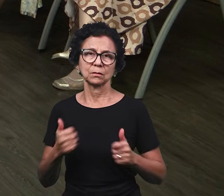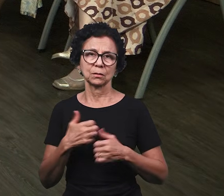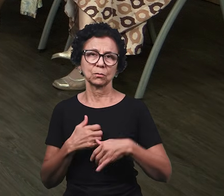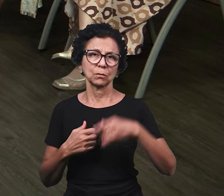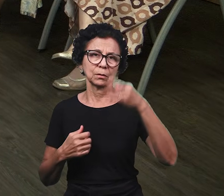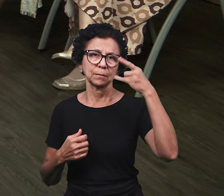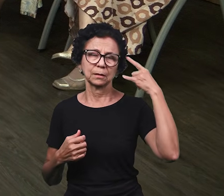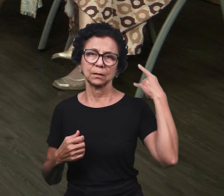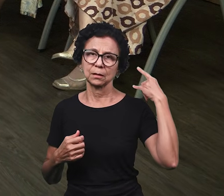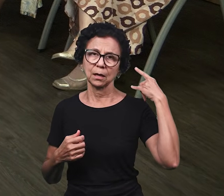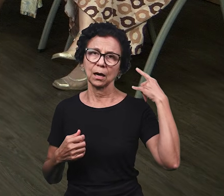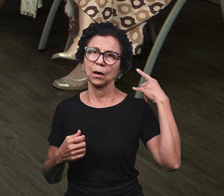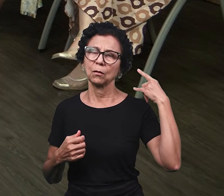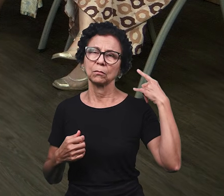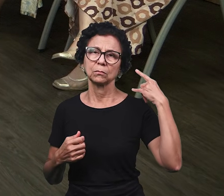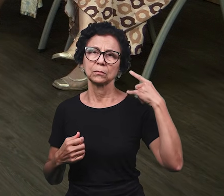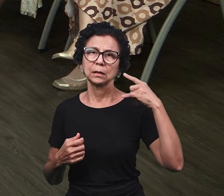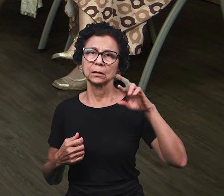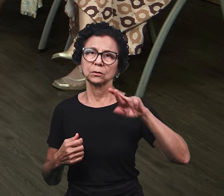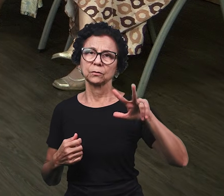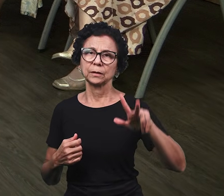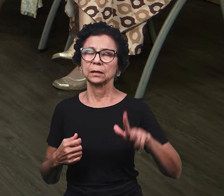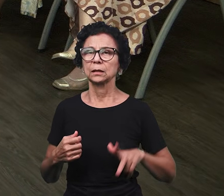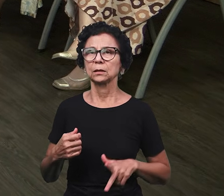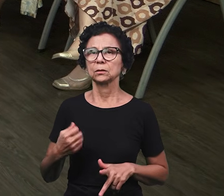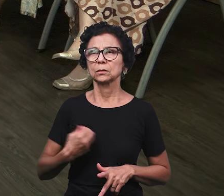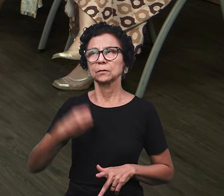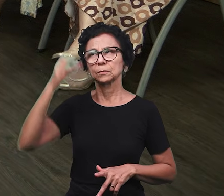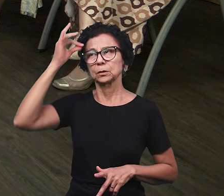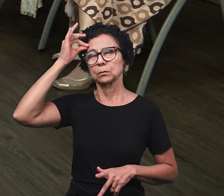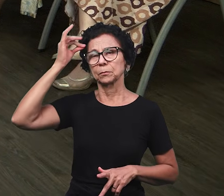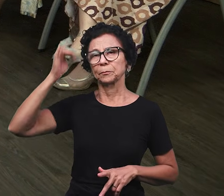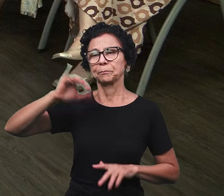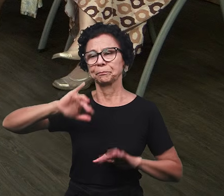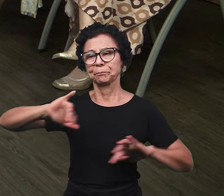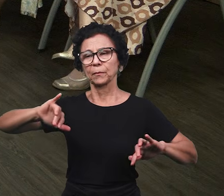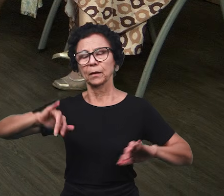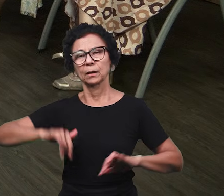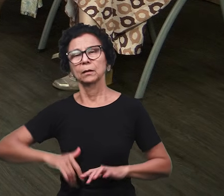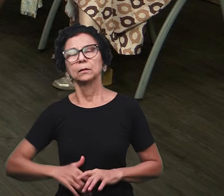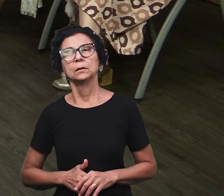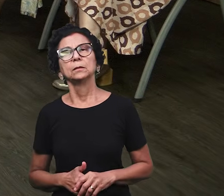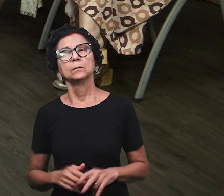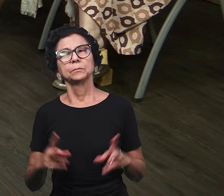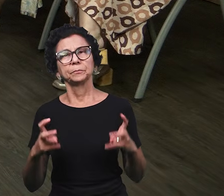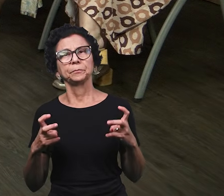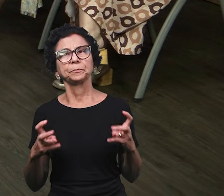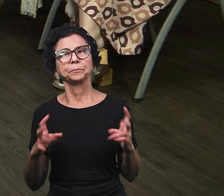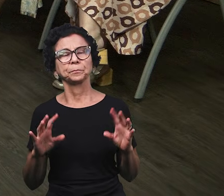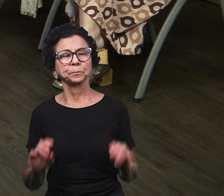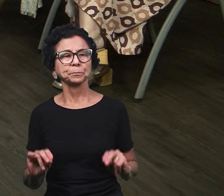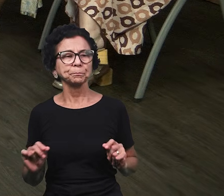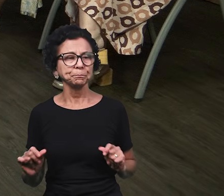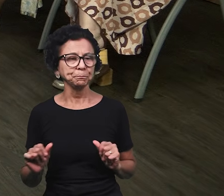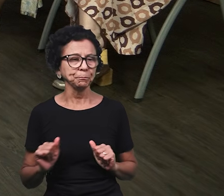priorizando o que é material para interferir naquilo que é espiritual. Acho que é isso, Josias.